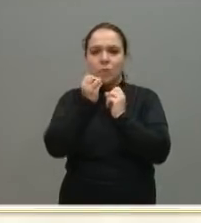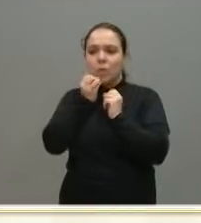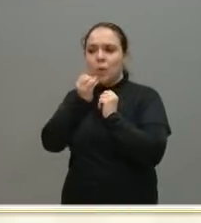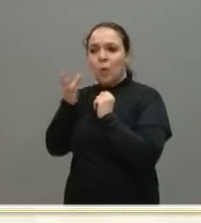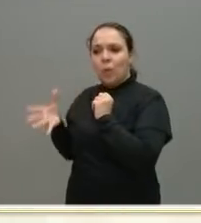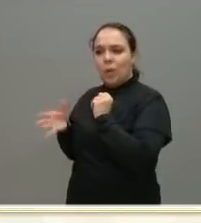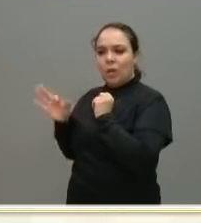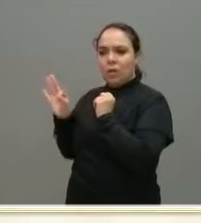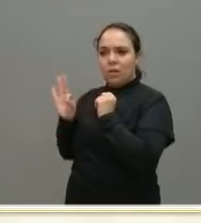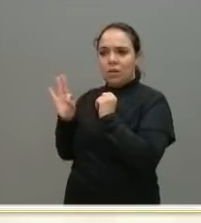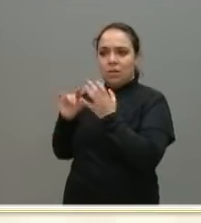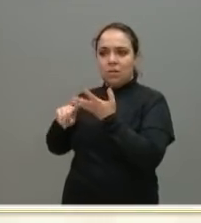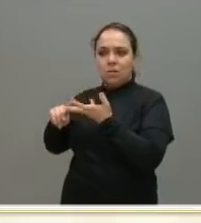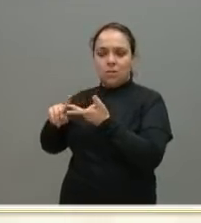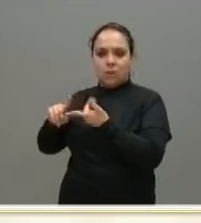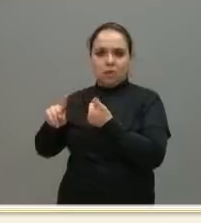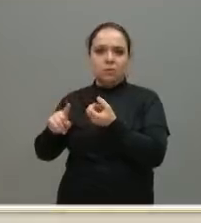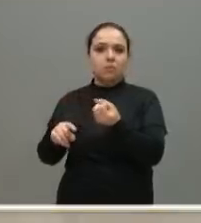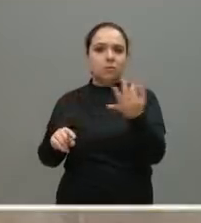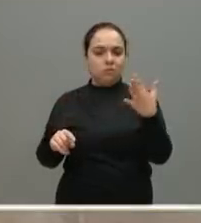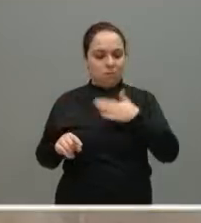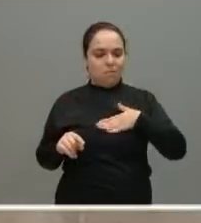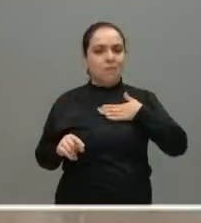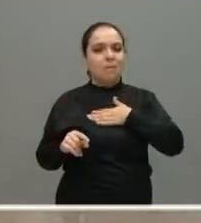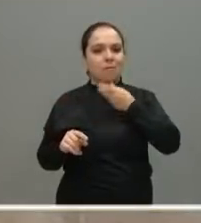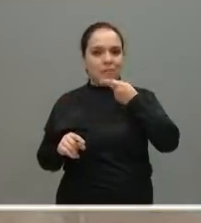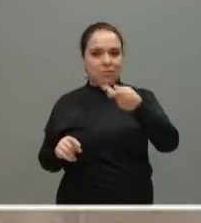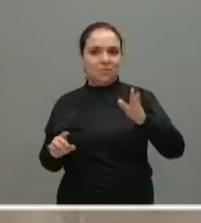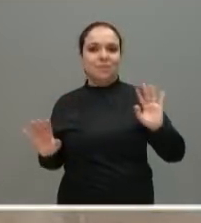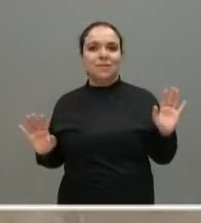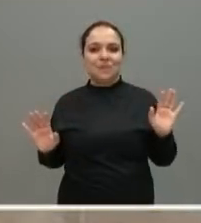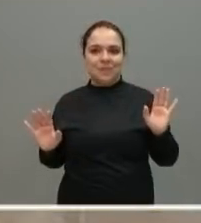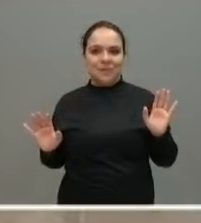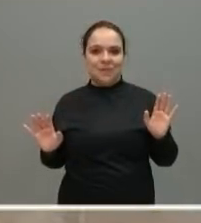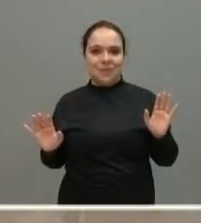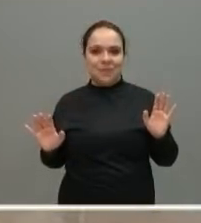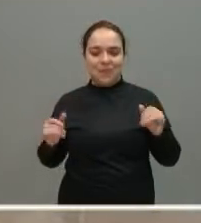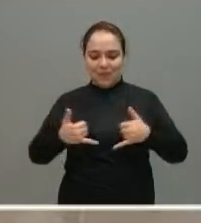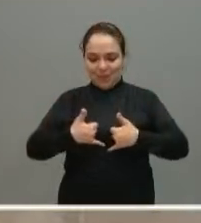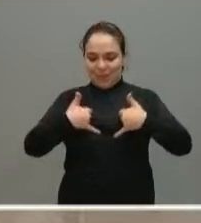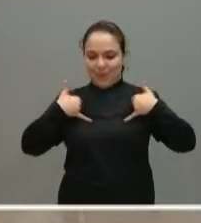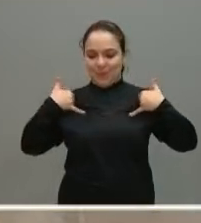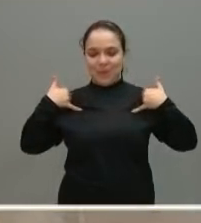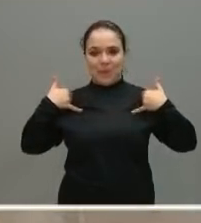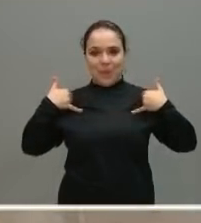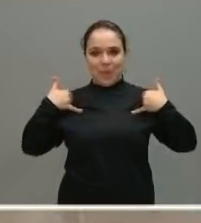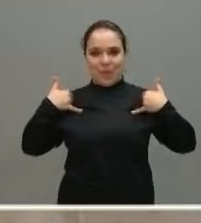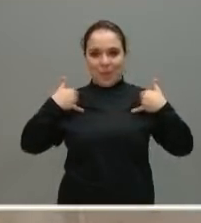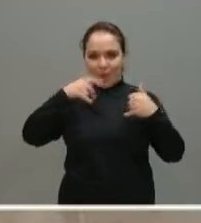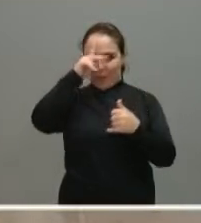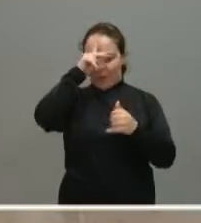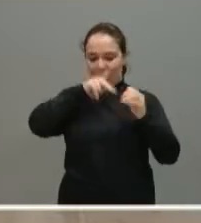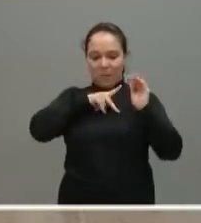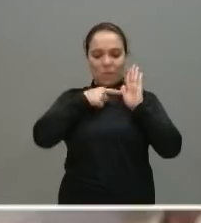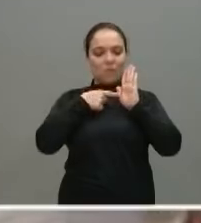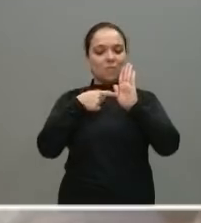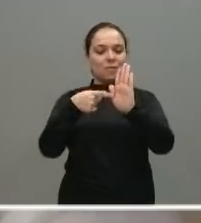vai ficar falando por aí, apesar que tem gente que gosta, né? Gosta de se